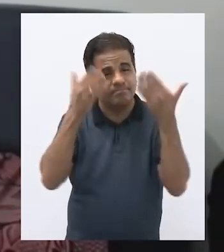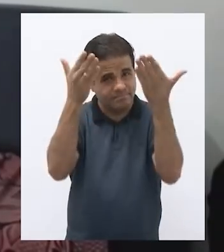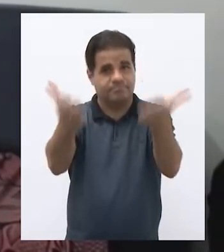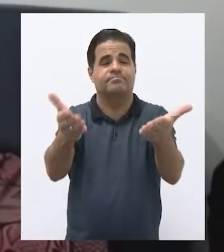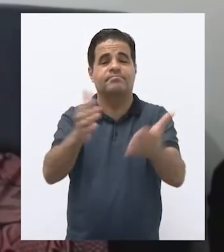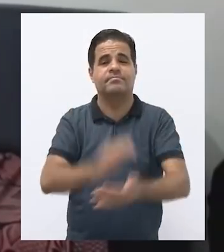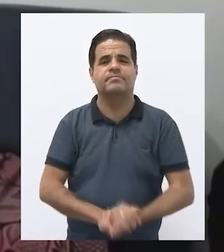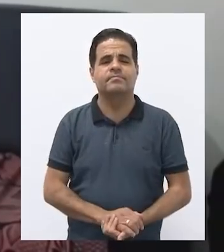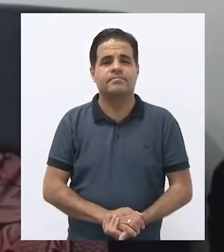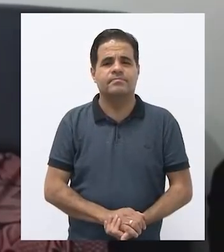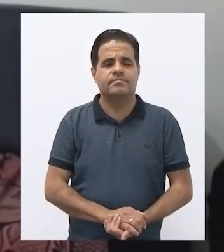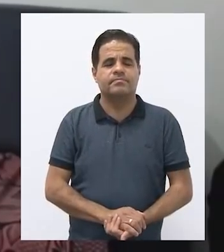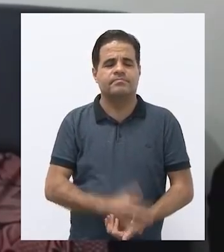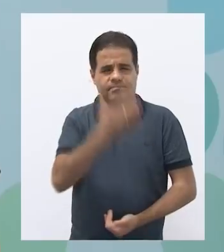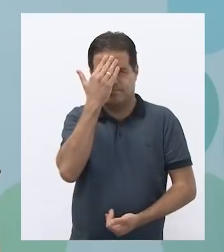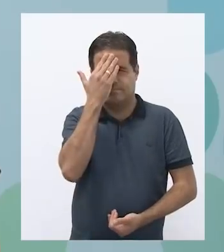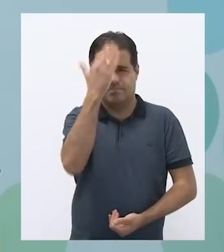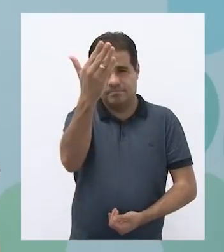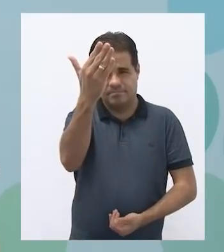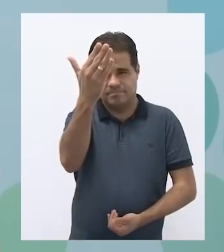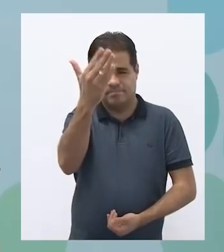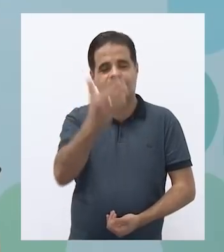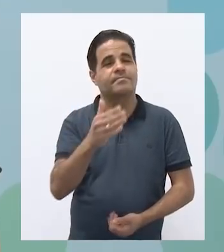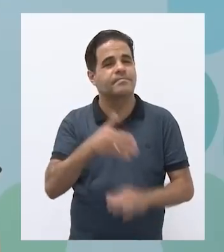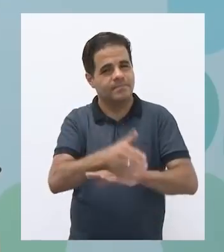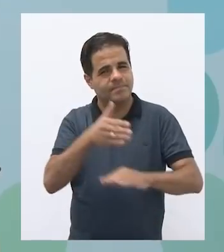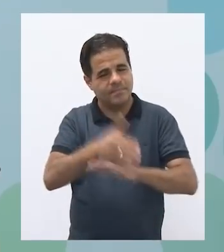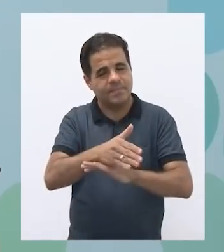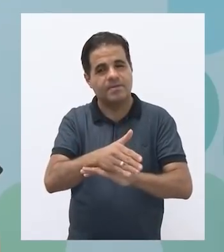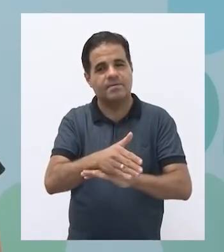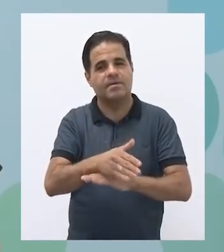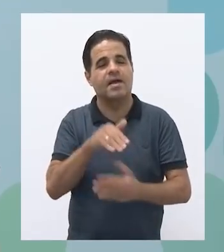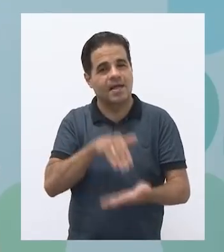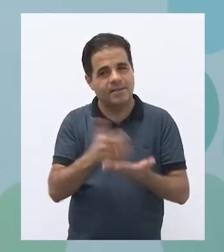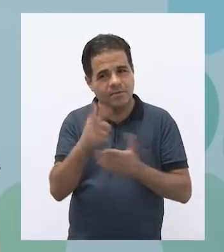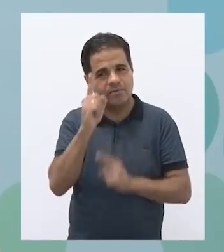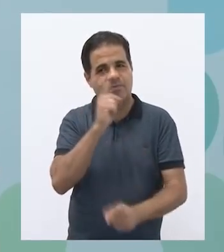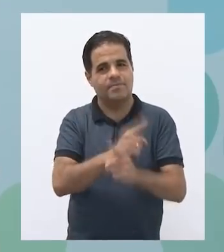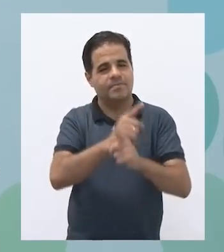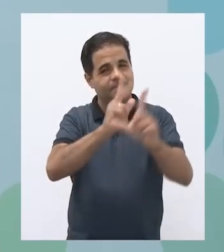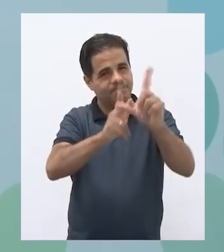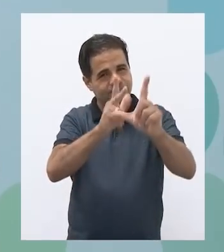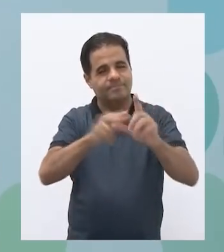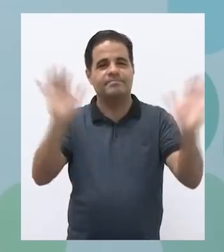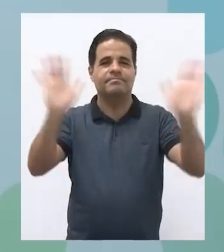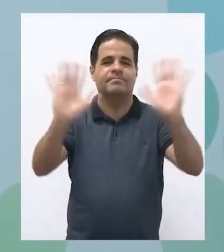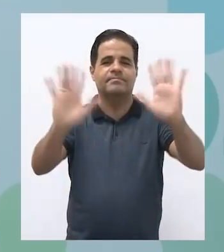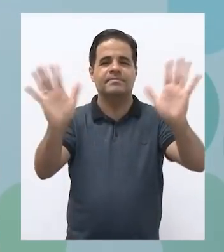vocês. Obrigada, gente, pela participação. Até a próxima.